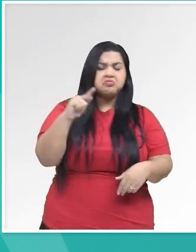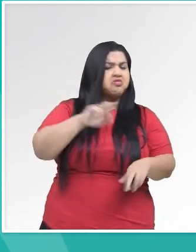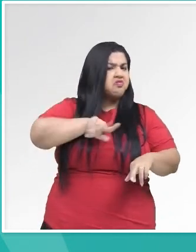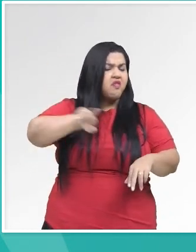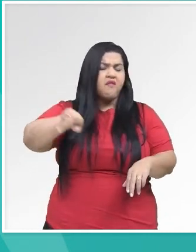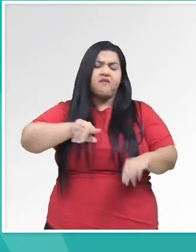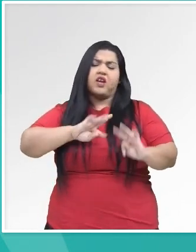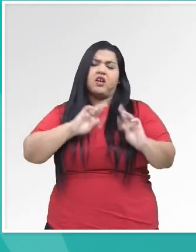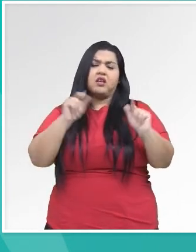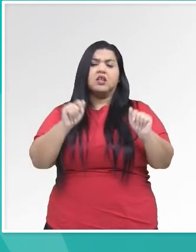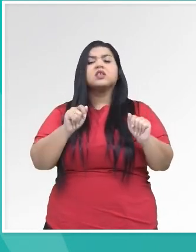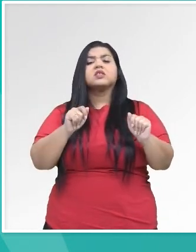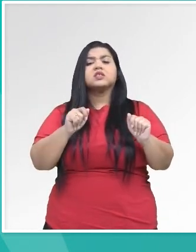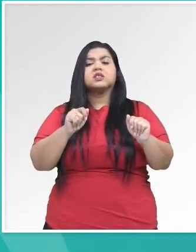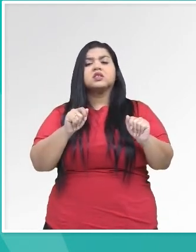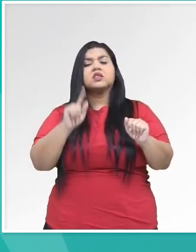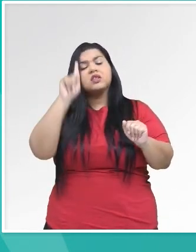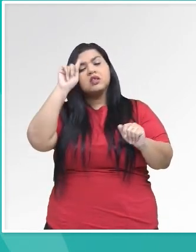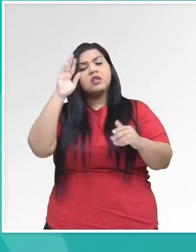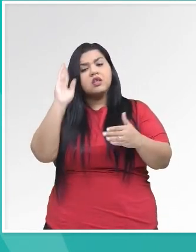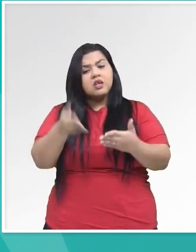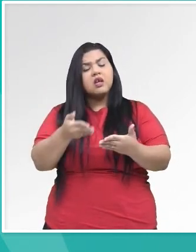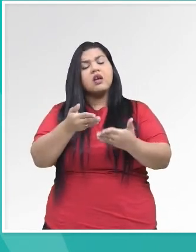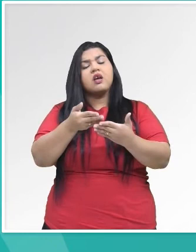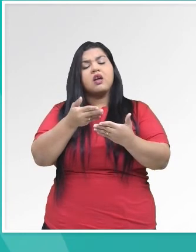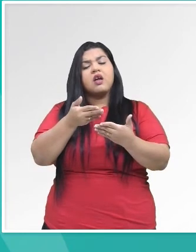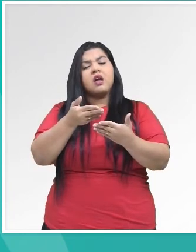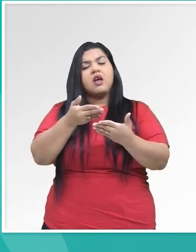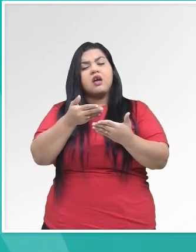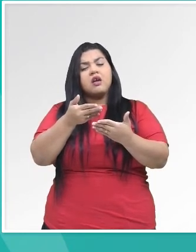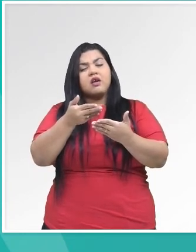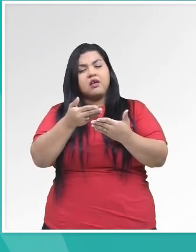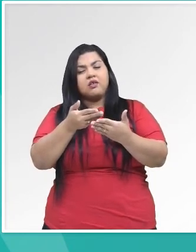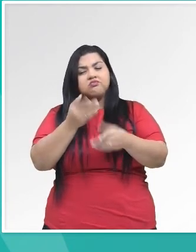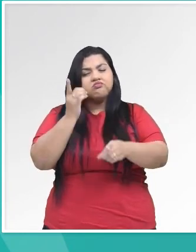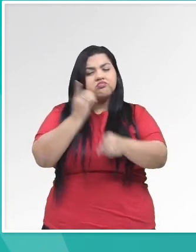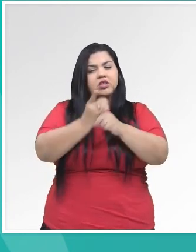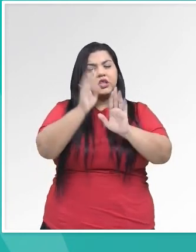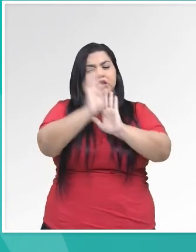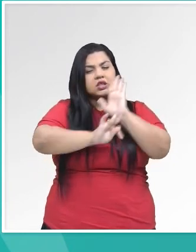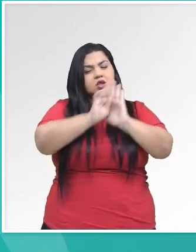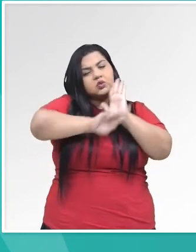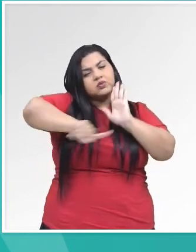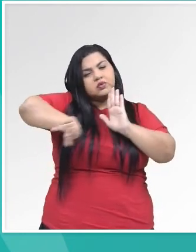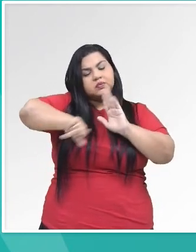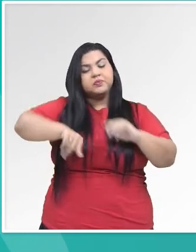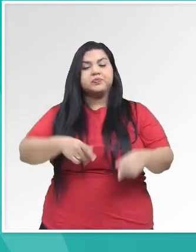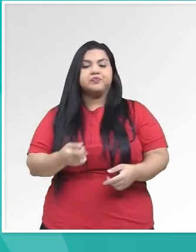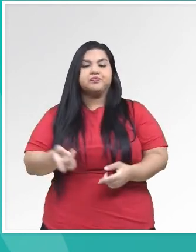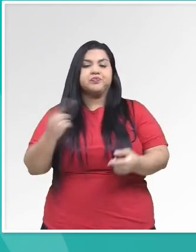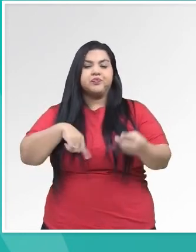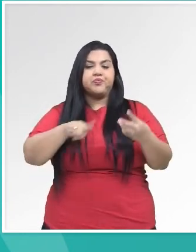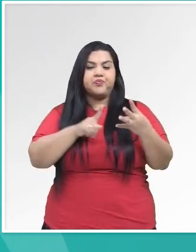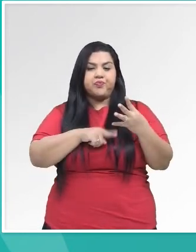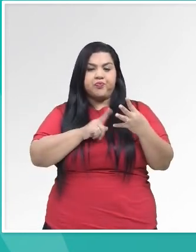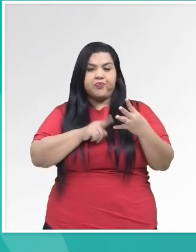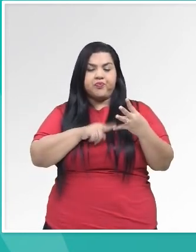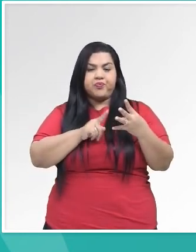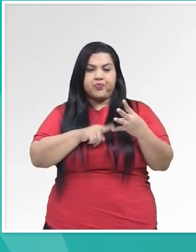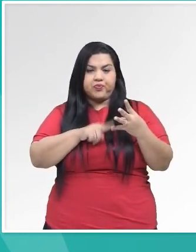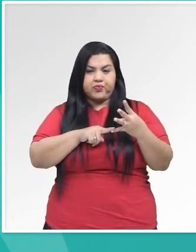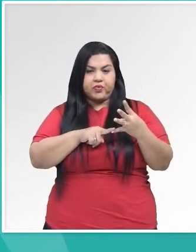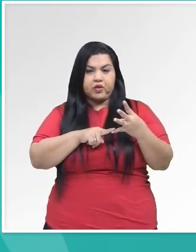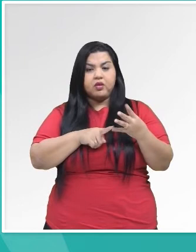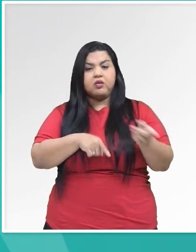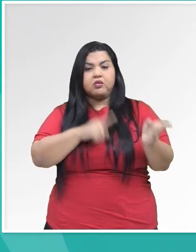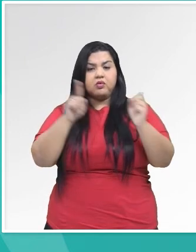é considerado texto não literário, tá certo? Aqui as enciclopédias e aqui